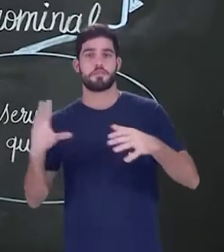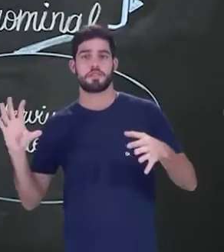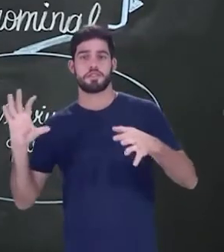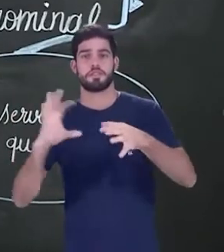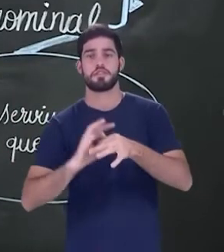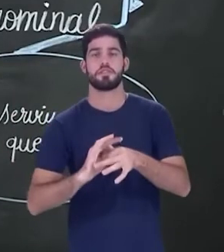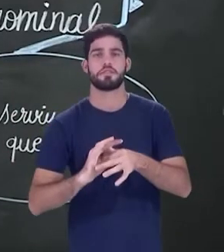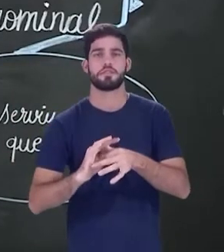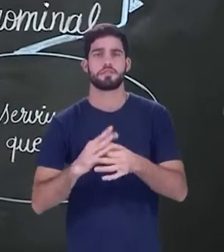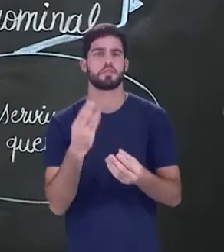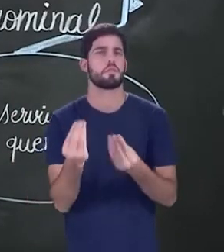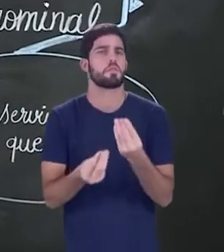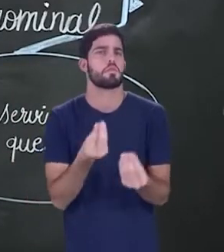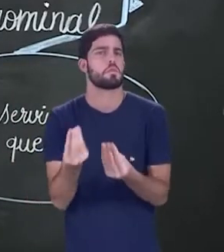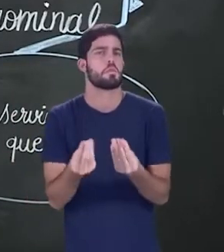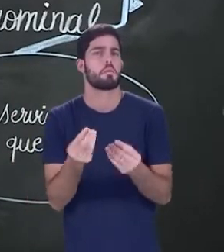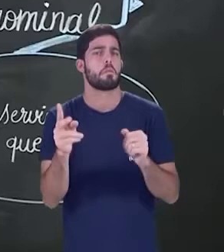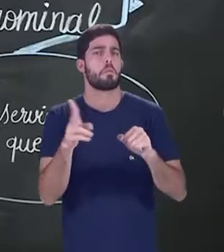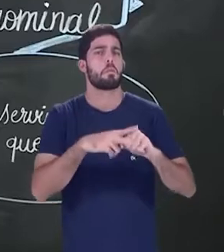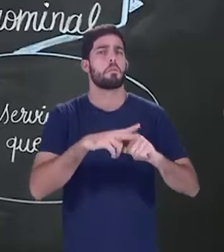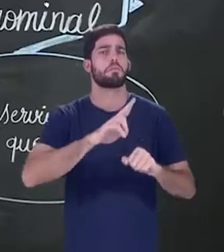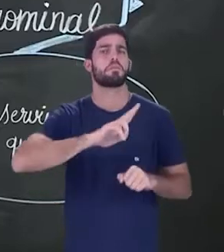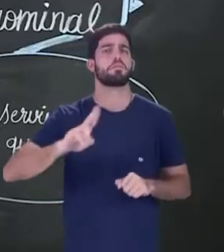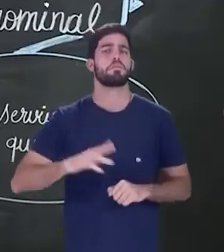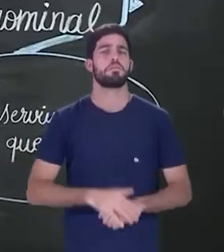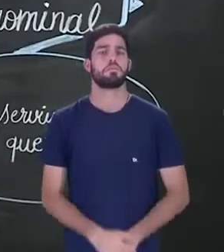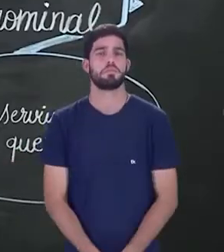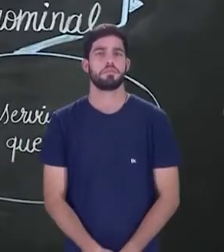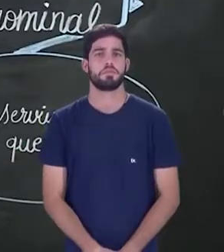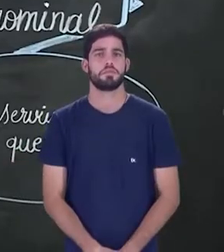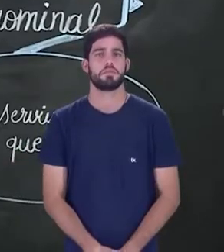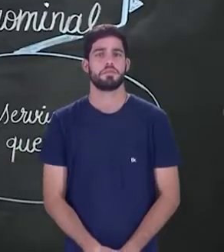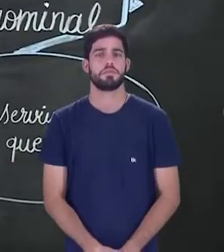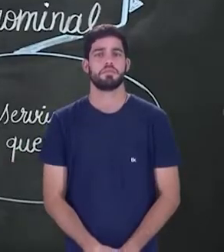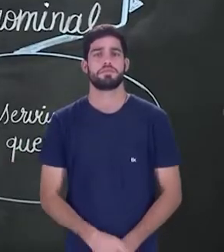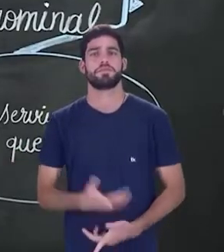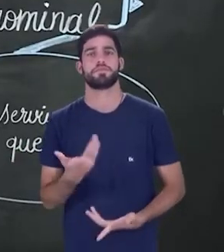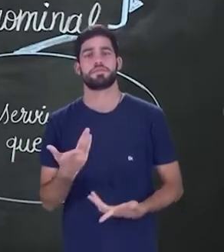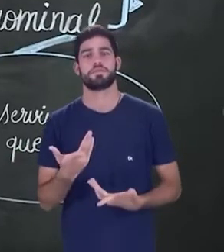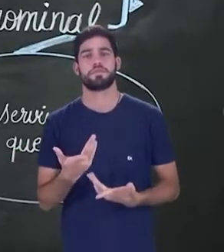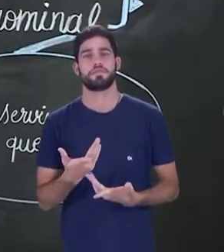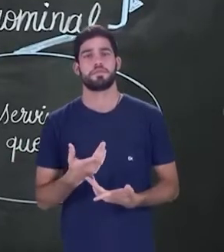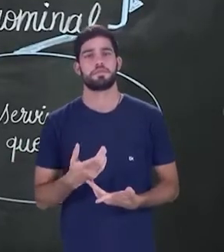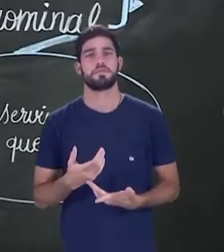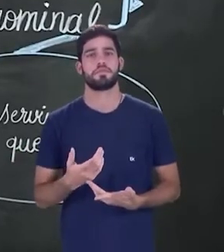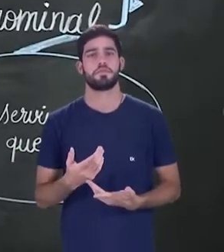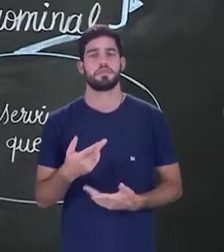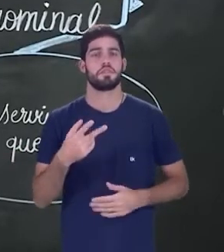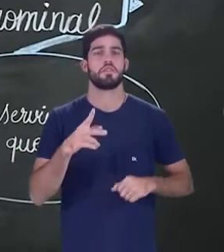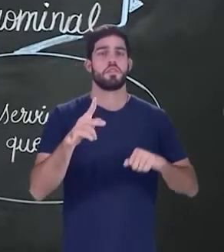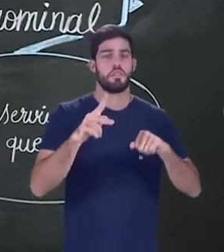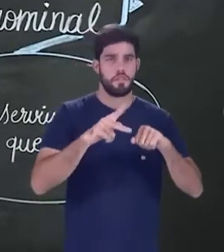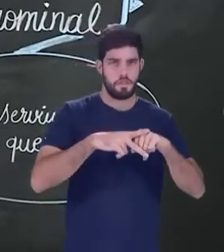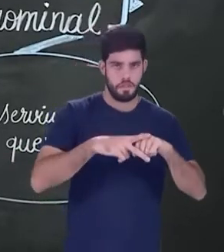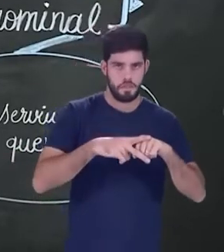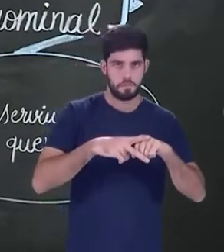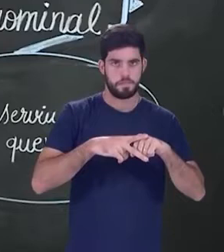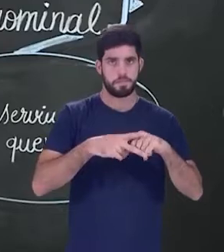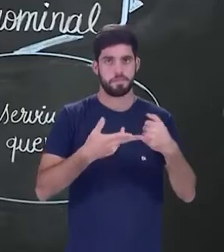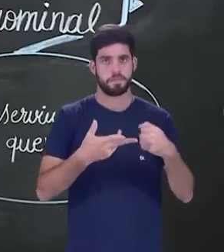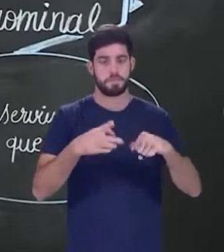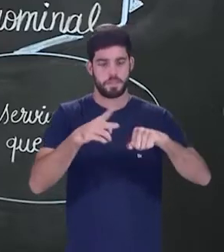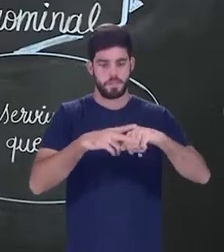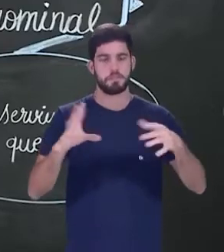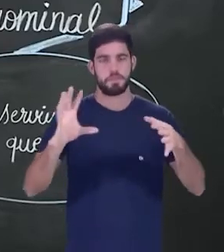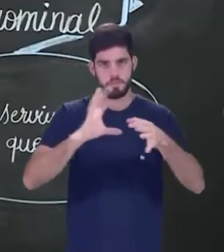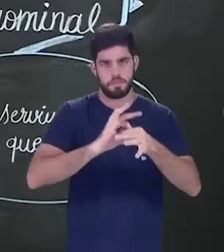ligação. Então, como é formado um predicado nominal? Um predicado nominal é formado por um verbo, que a gente chama de verbo